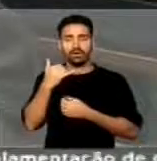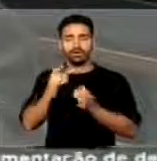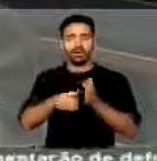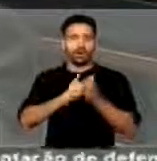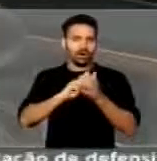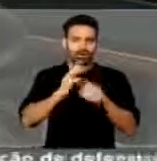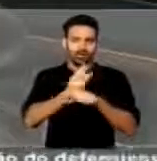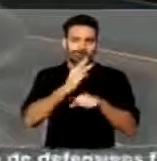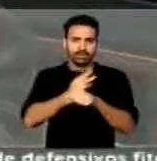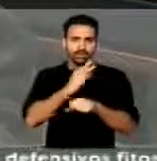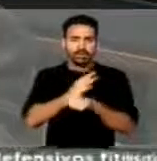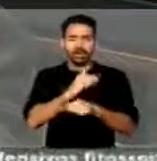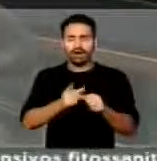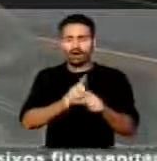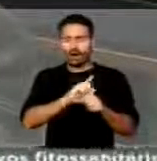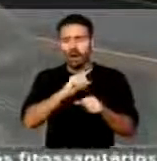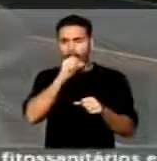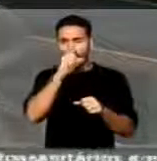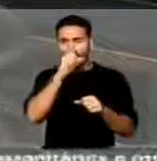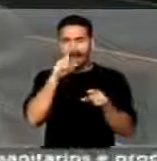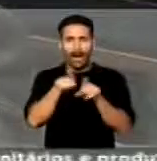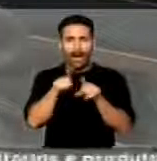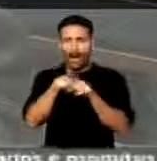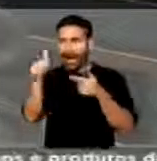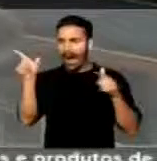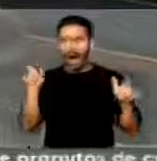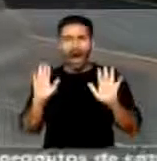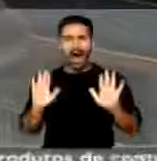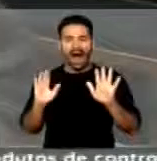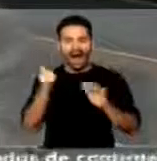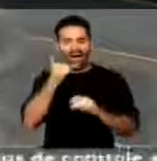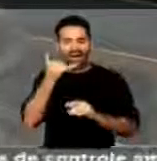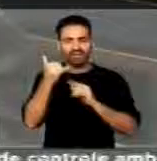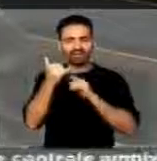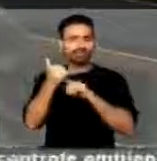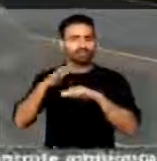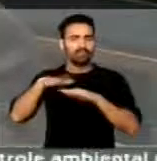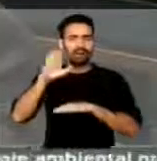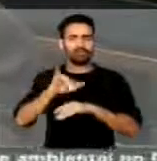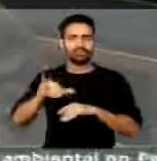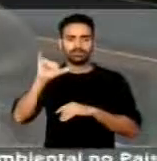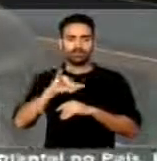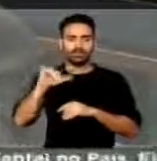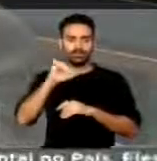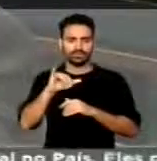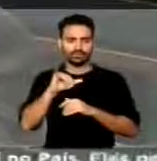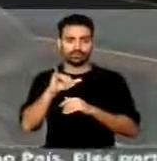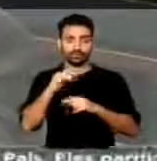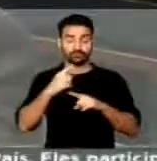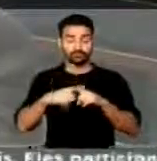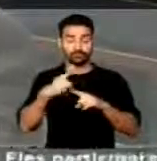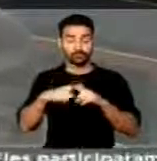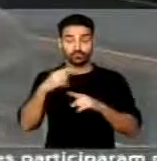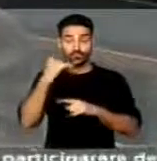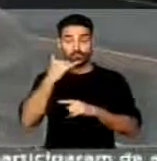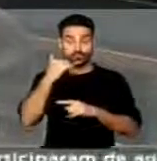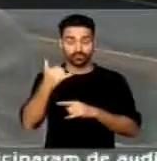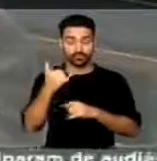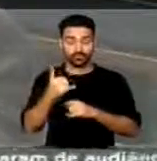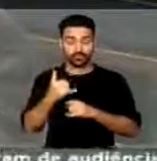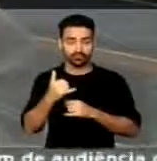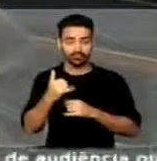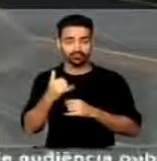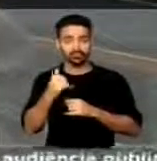WhatsApp e outras ferramentas, a mais importante invenção, porque o telefone